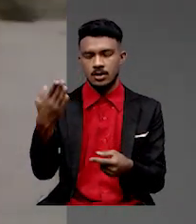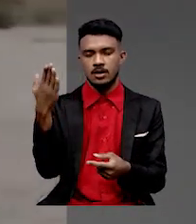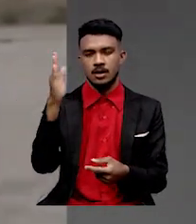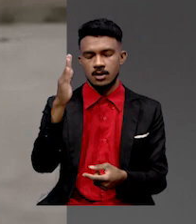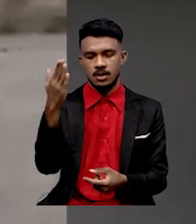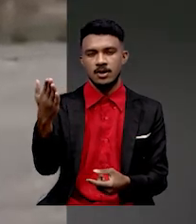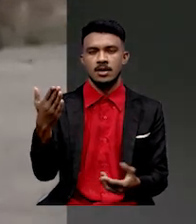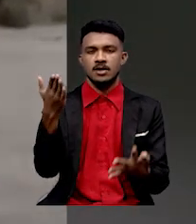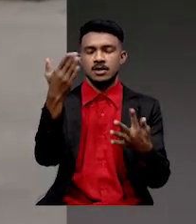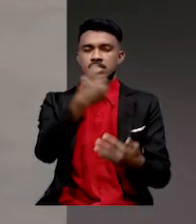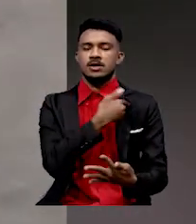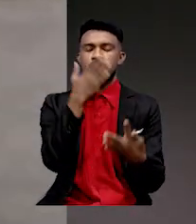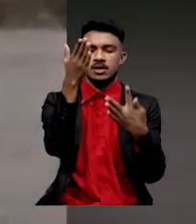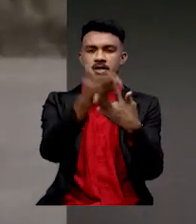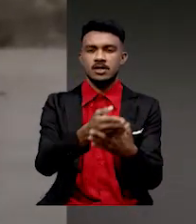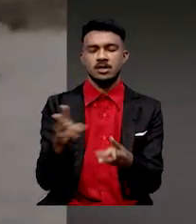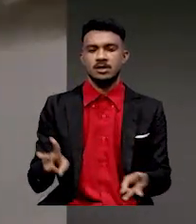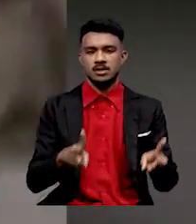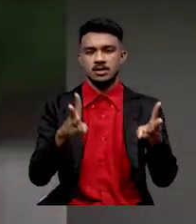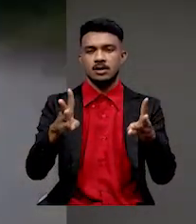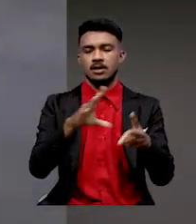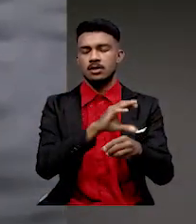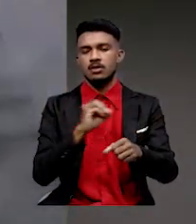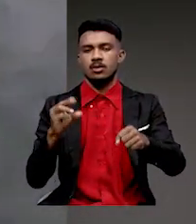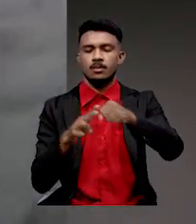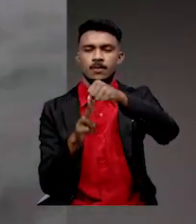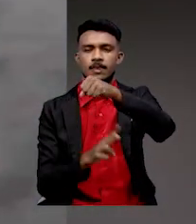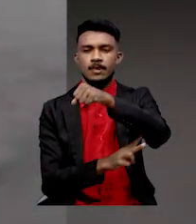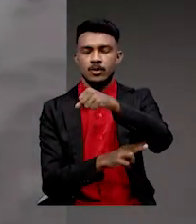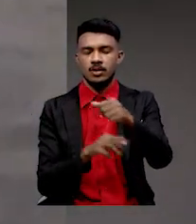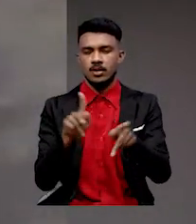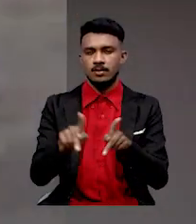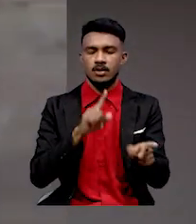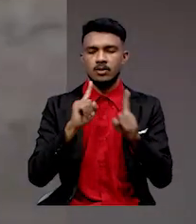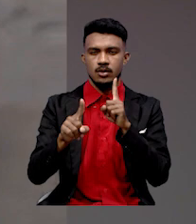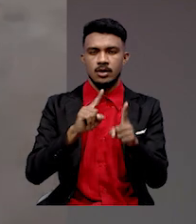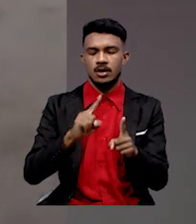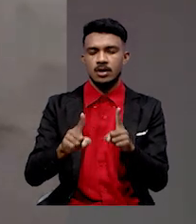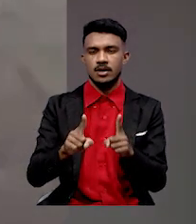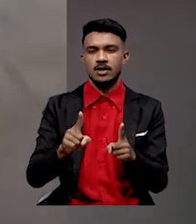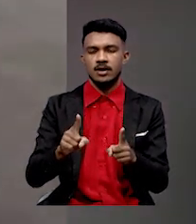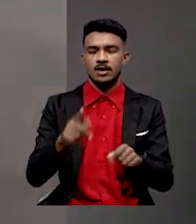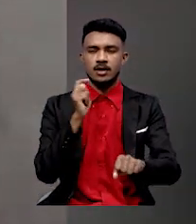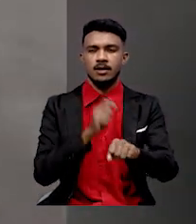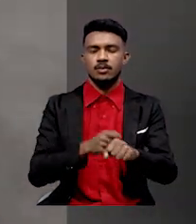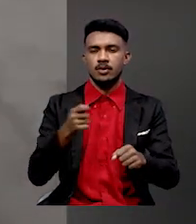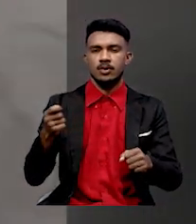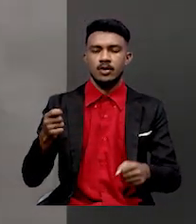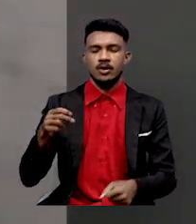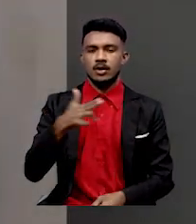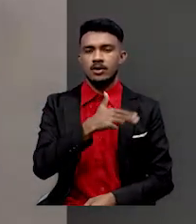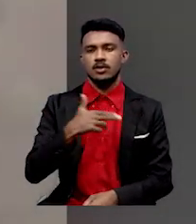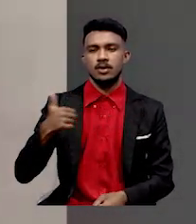a estrada no ponte. Habitante Sucosibuni Candido Maia Hatete, desde a ocupação Indonésia to Timor-Leste